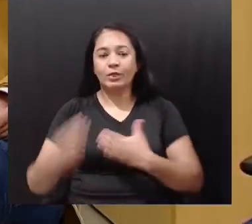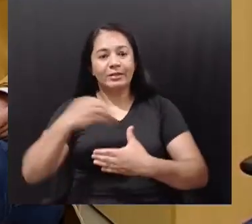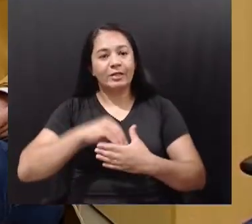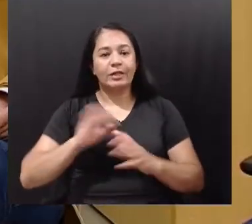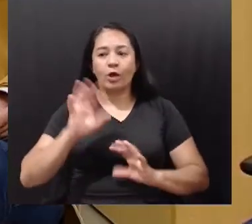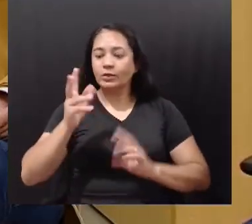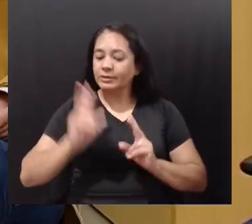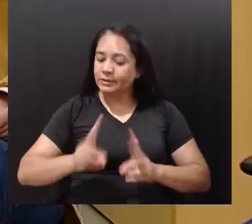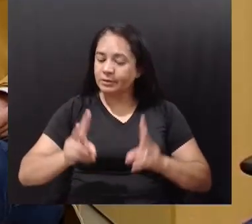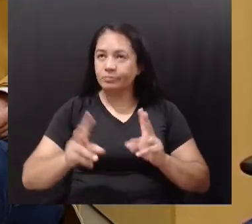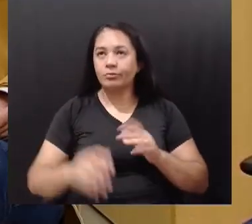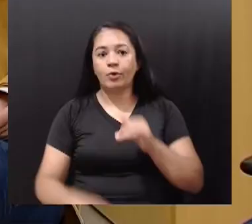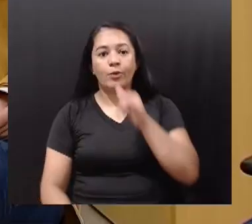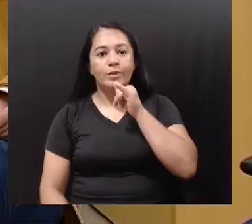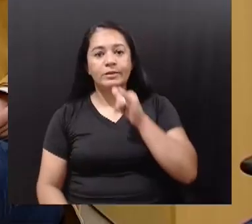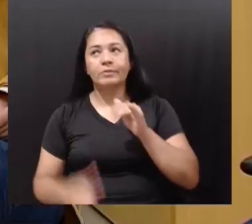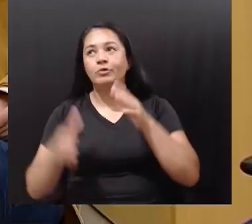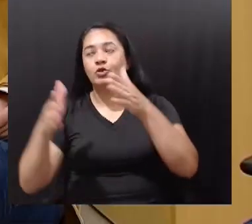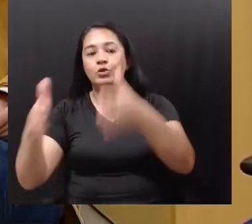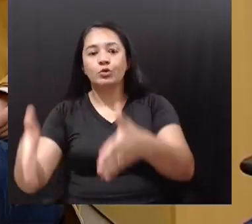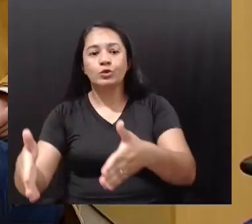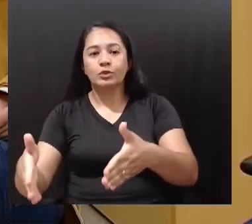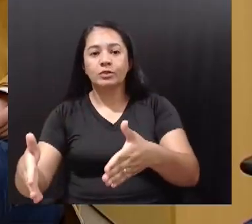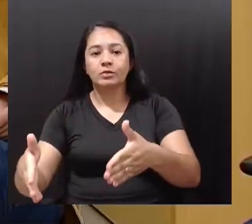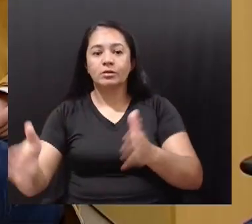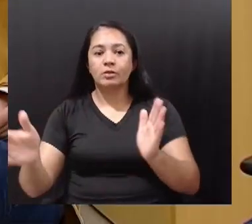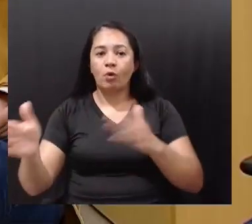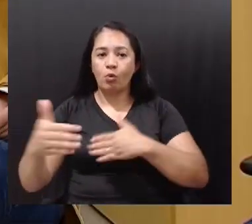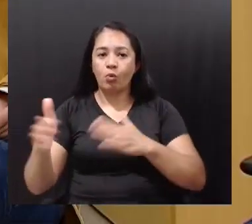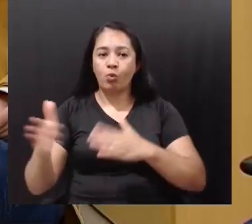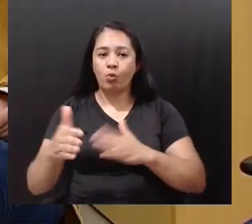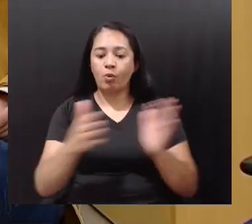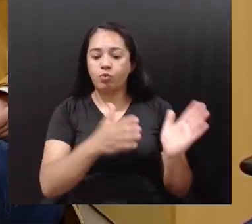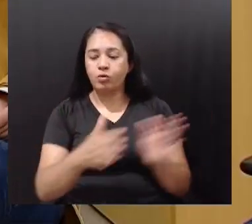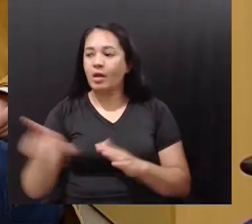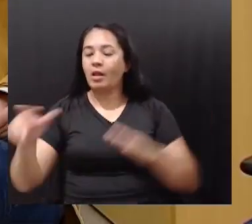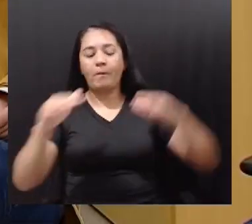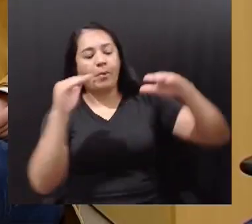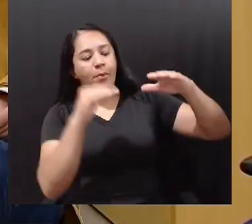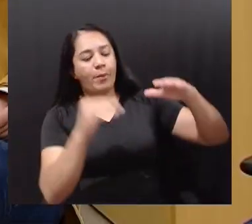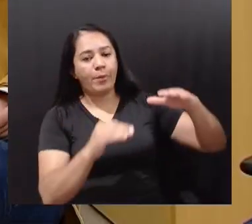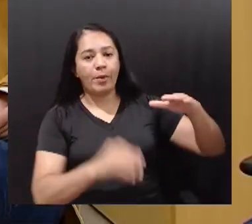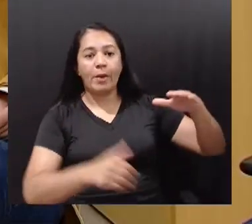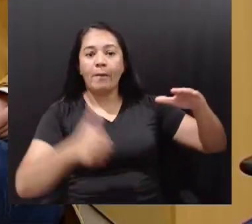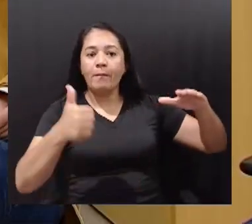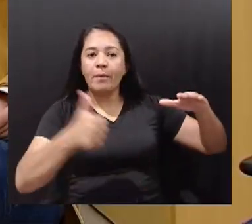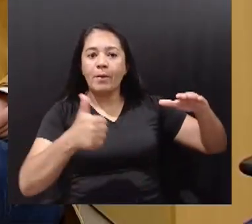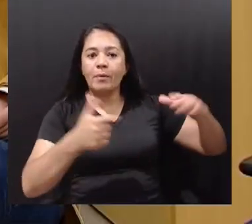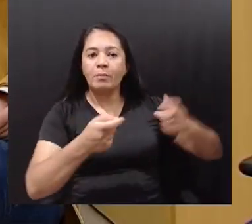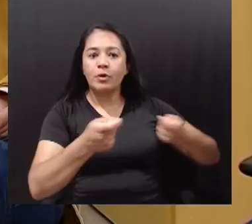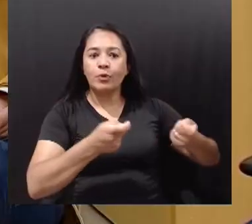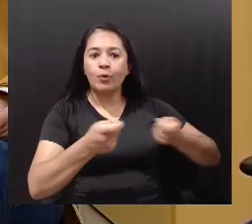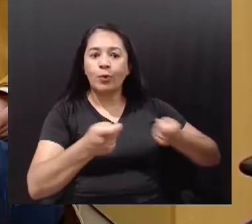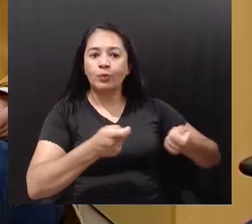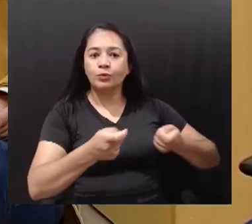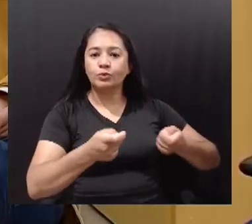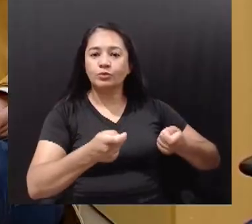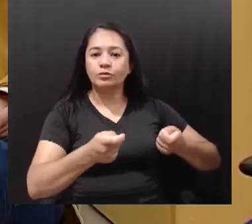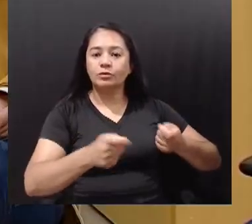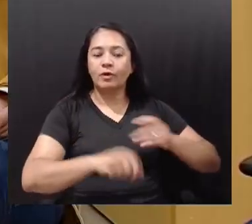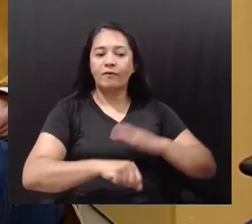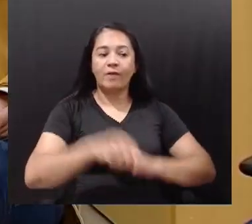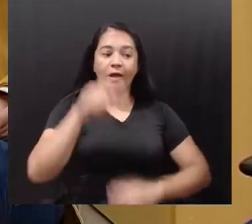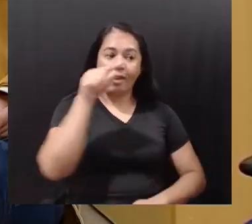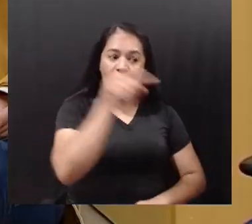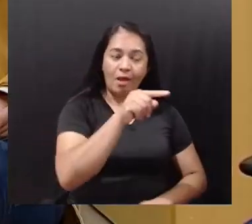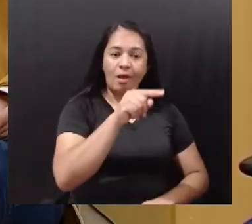chegou uma carga de mercadoria no almoxarifado, uma primeira linha de controle. É feito lá no almoxarifado,